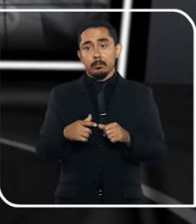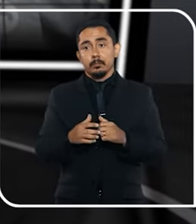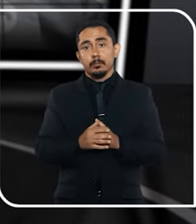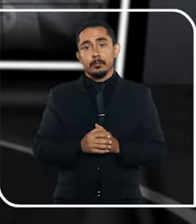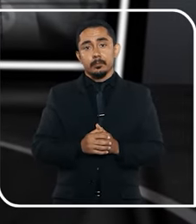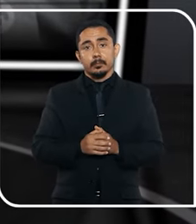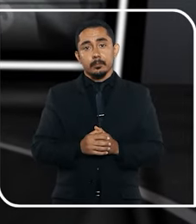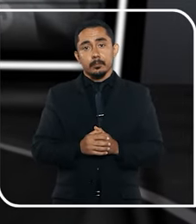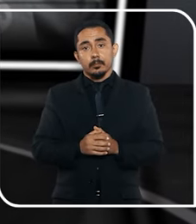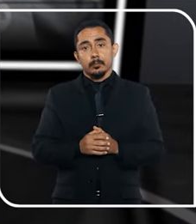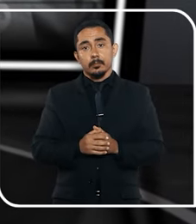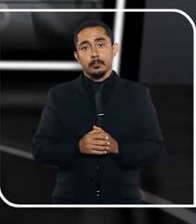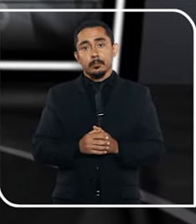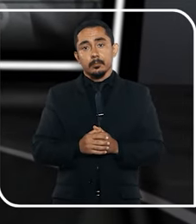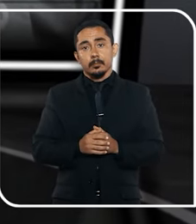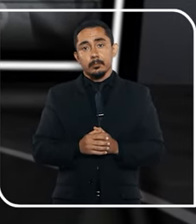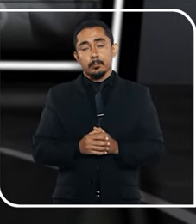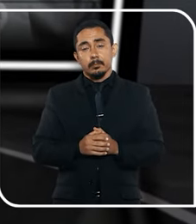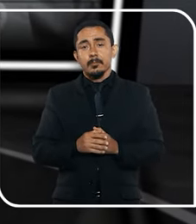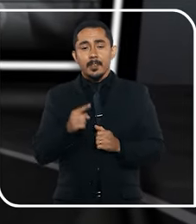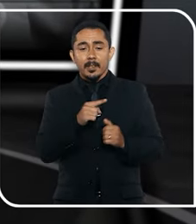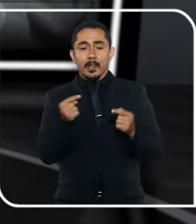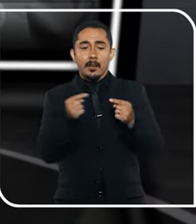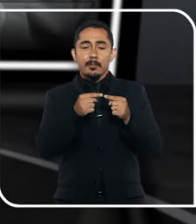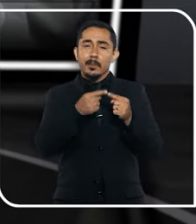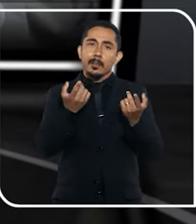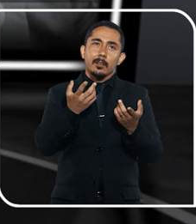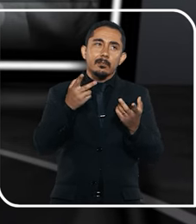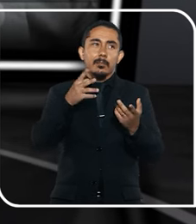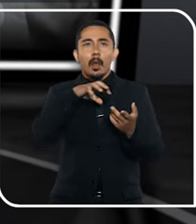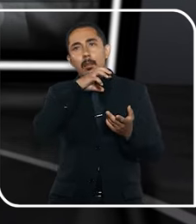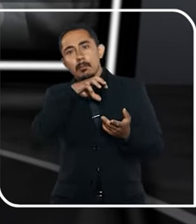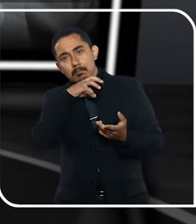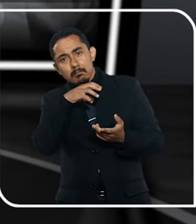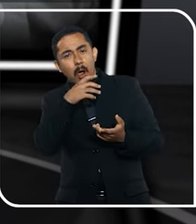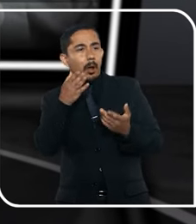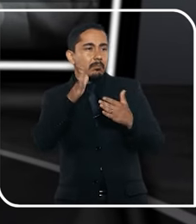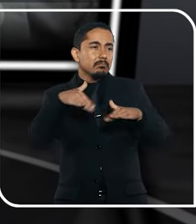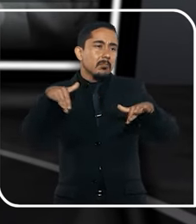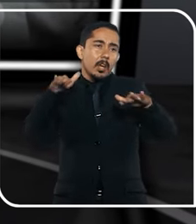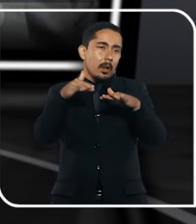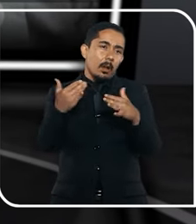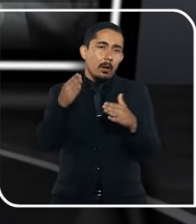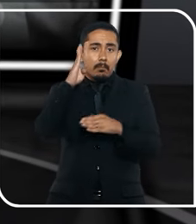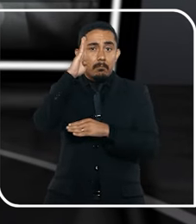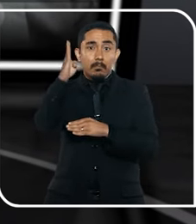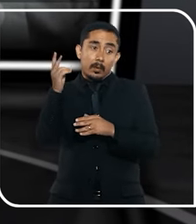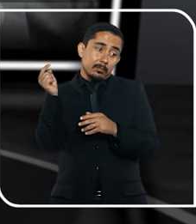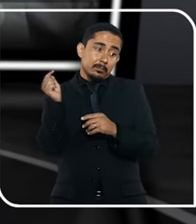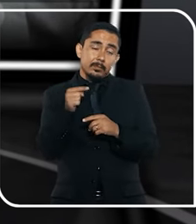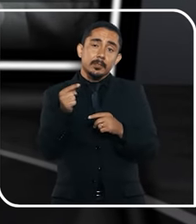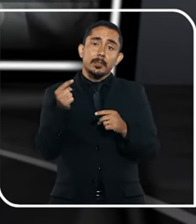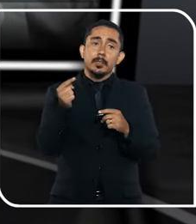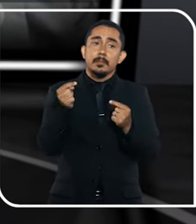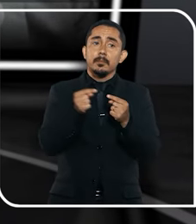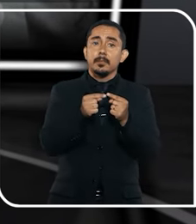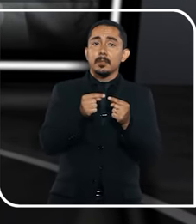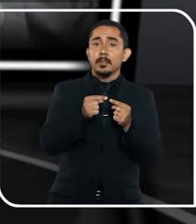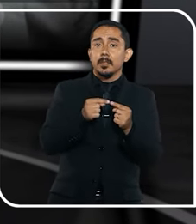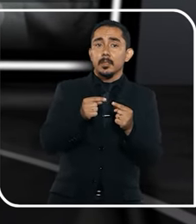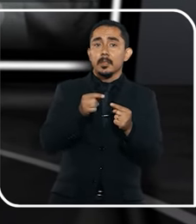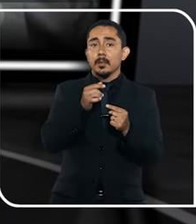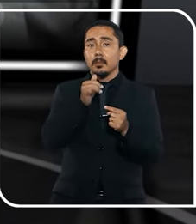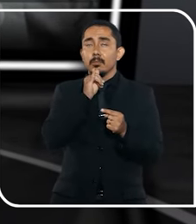semovente, né? Então, ele é aplicado para animais em geral, né? Principalmente quando você